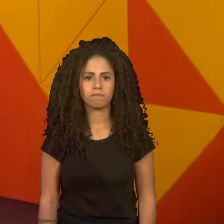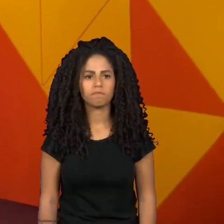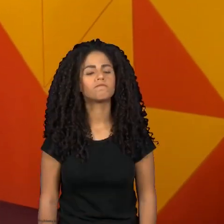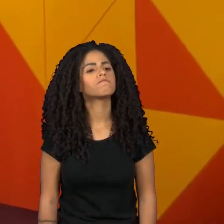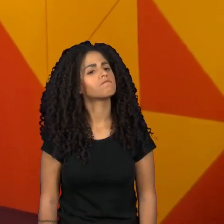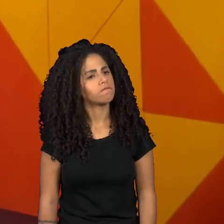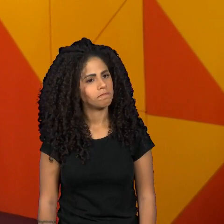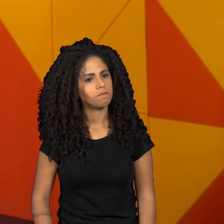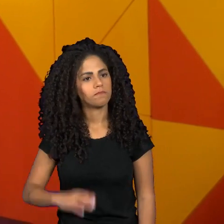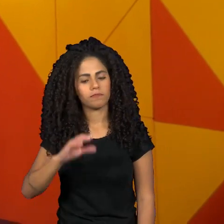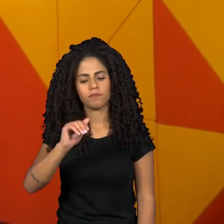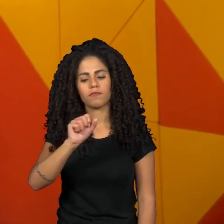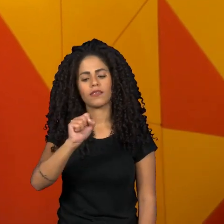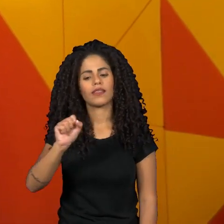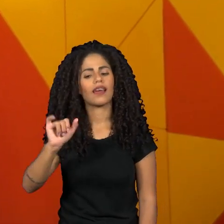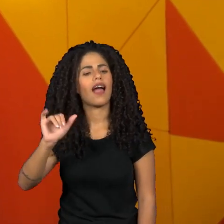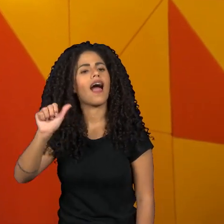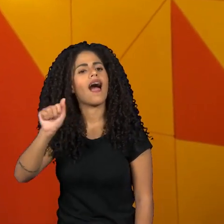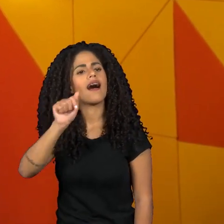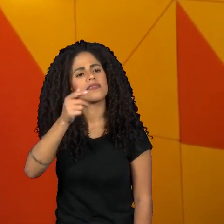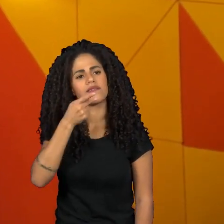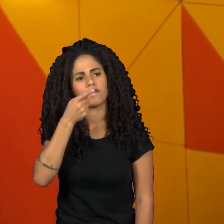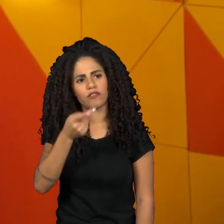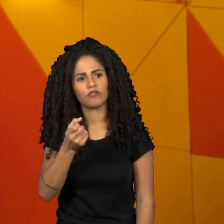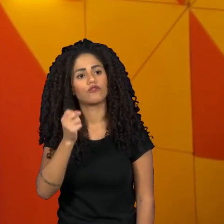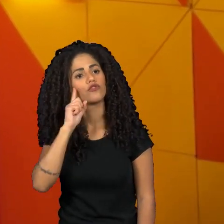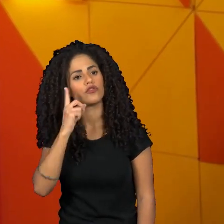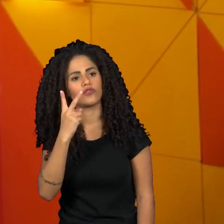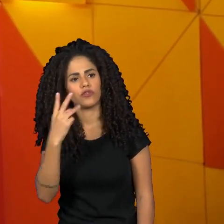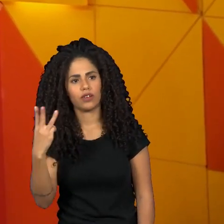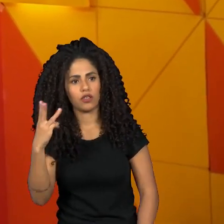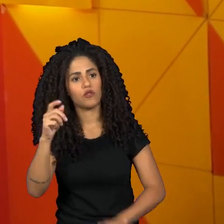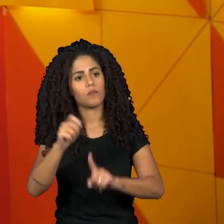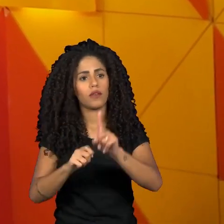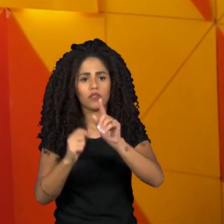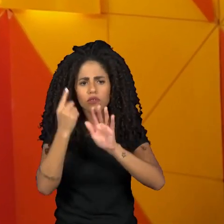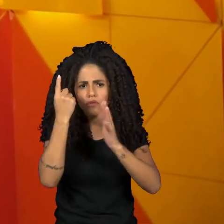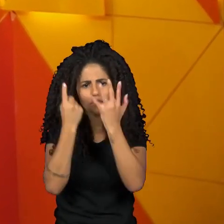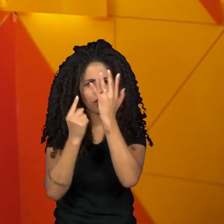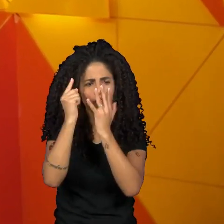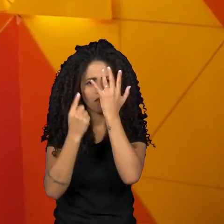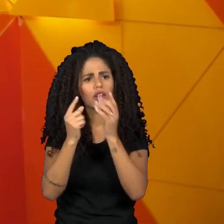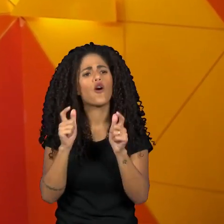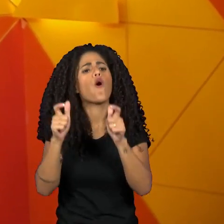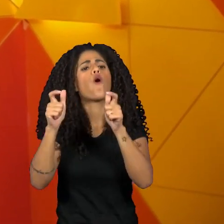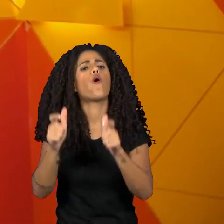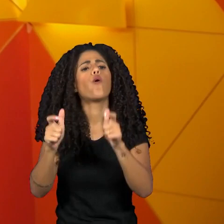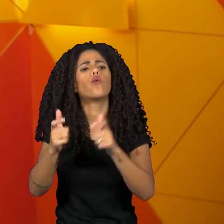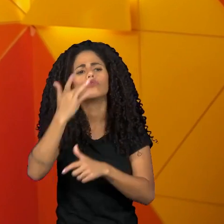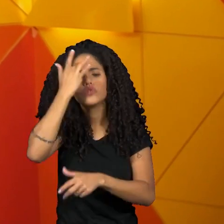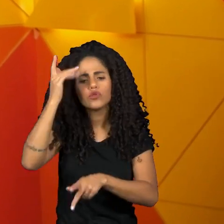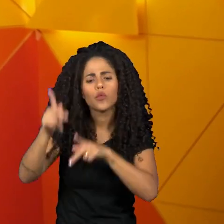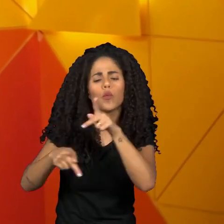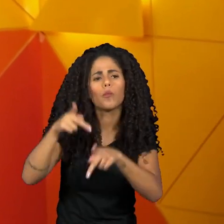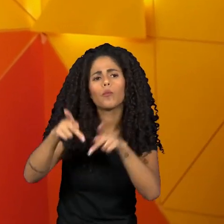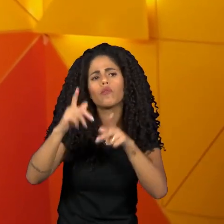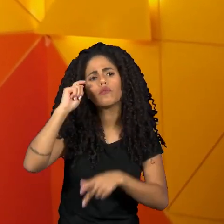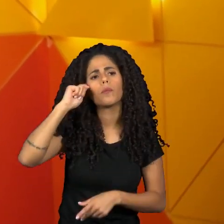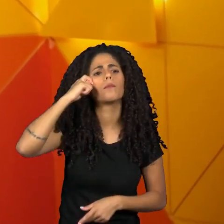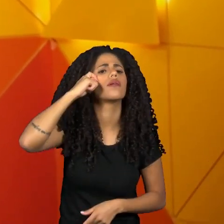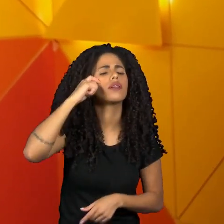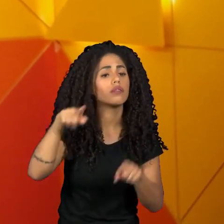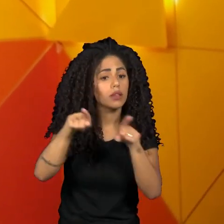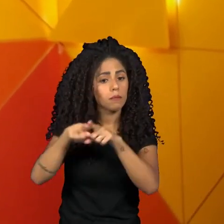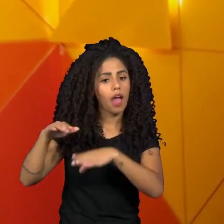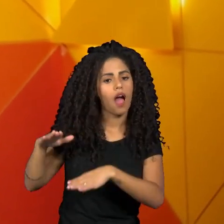Cássia, seguindo ali a ideia da Frente 3 de Fevereiro, onde estão os negros na sociedade brasileira e aonde os negros podem chegar com a ajuda